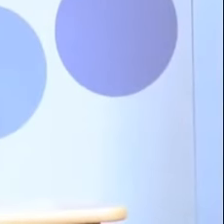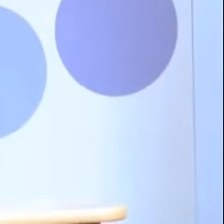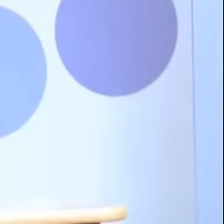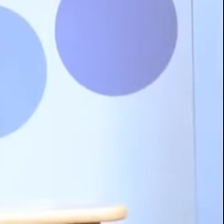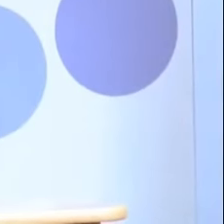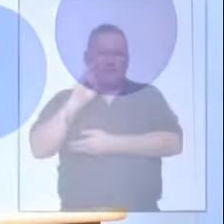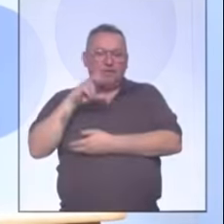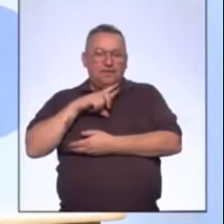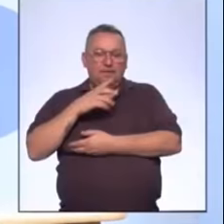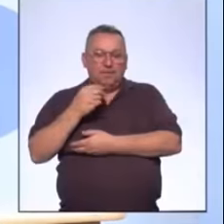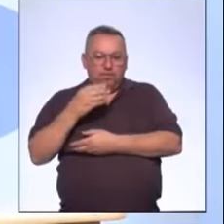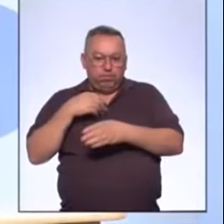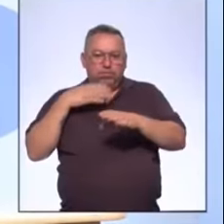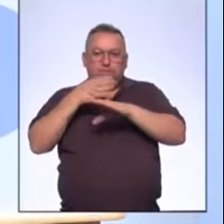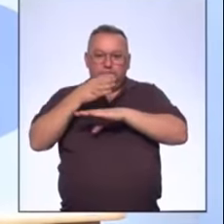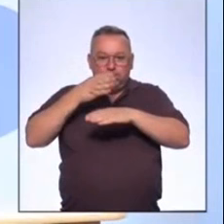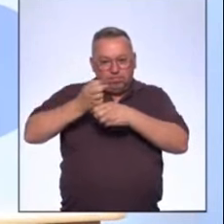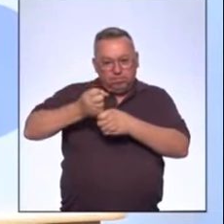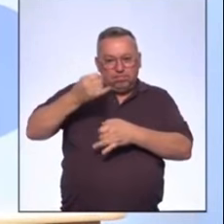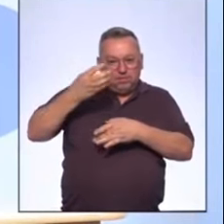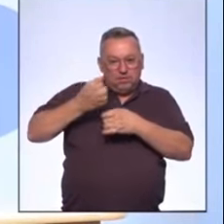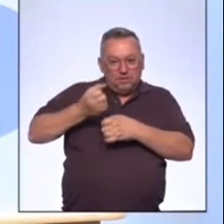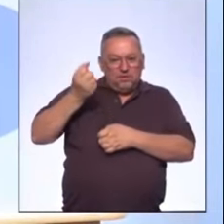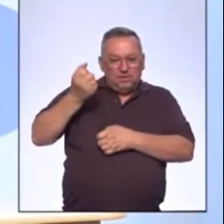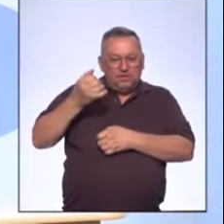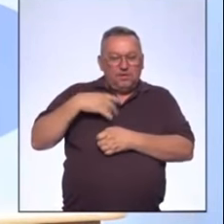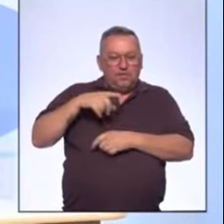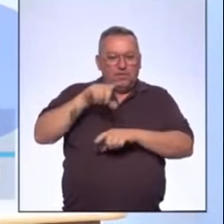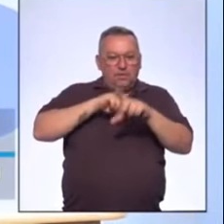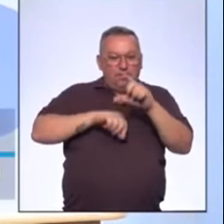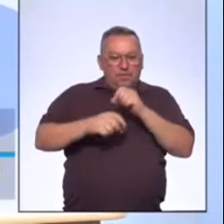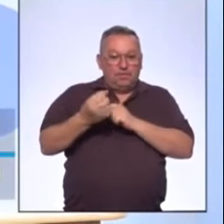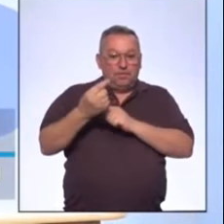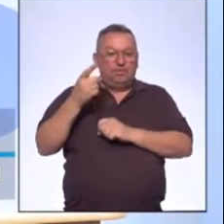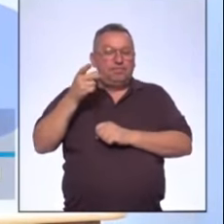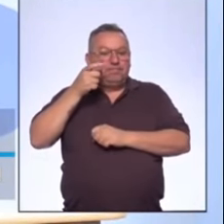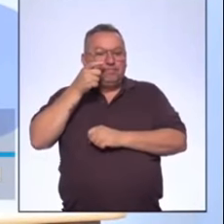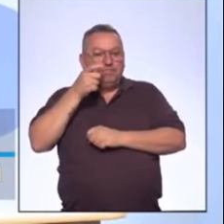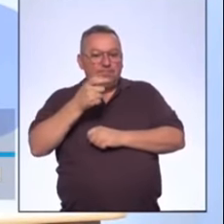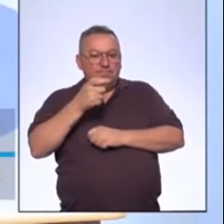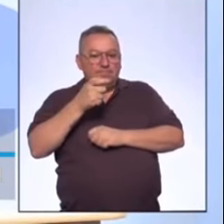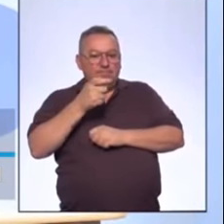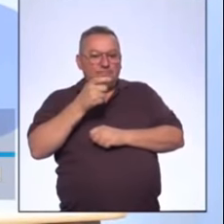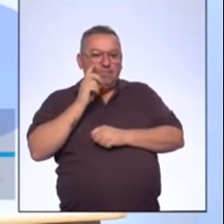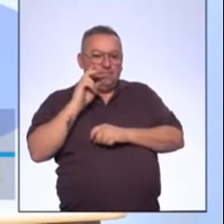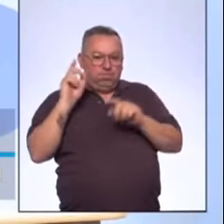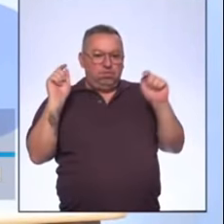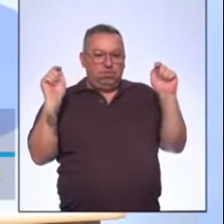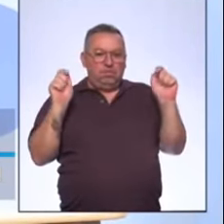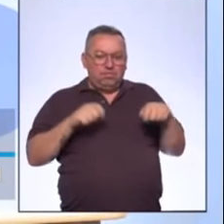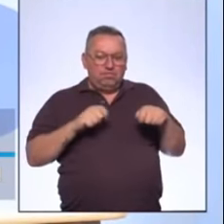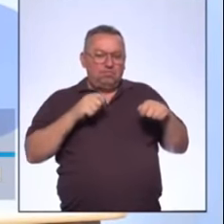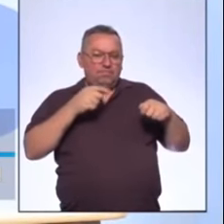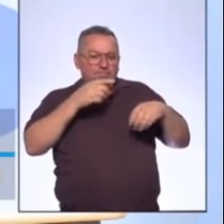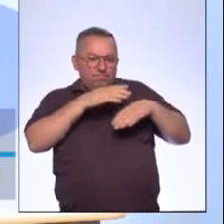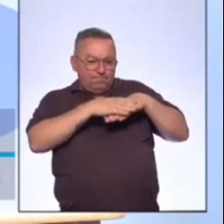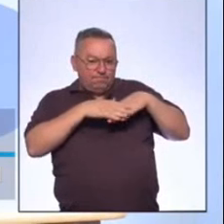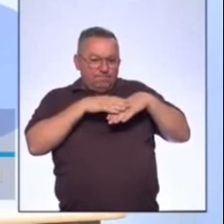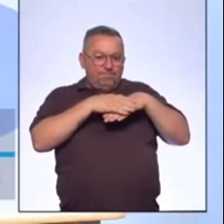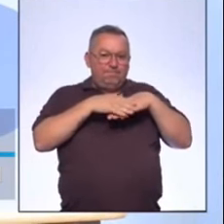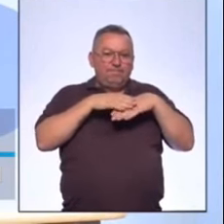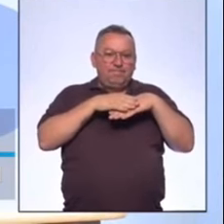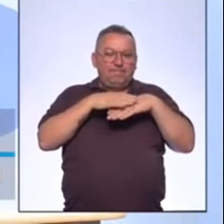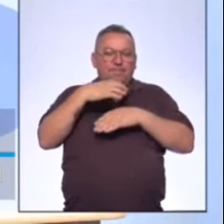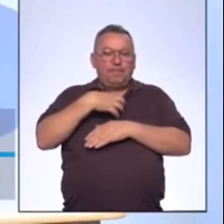Olha só, teve bastante interação aqui, professor. Vários. Eu vou selecionar algumas bem interessantes para a gente poder debater. Eu acho que é de um